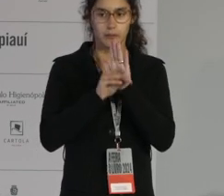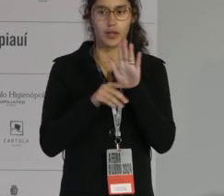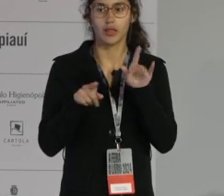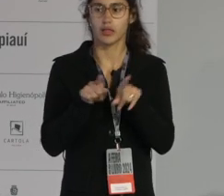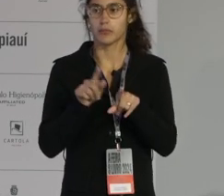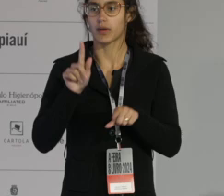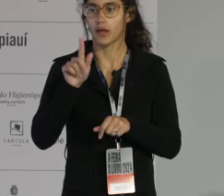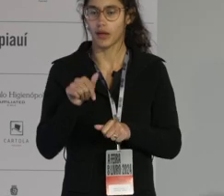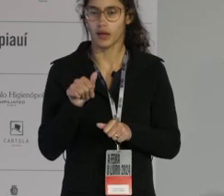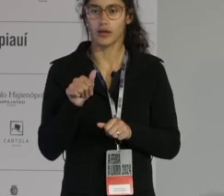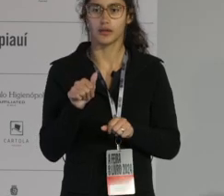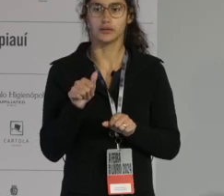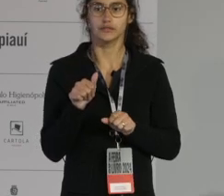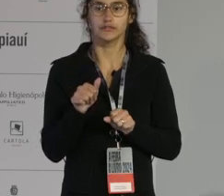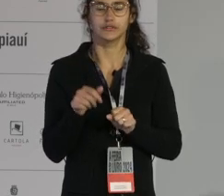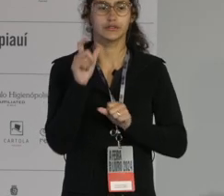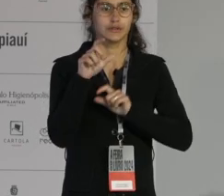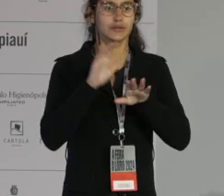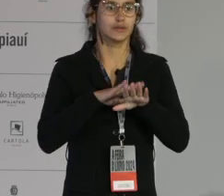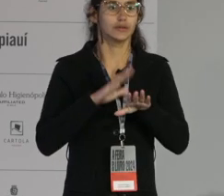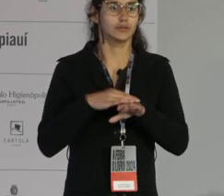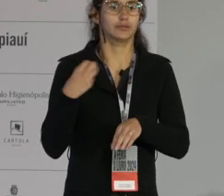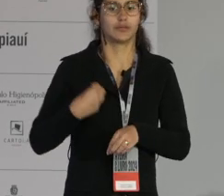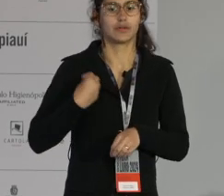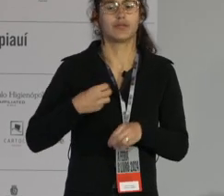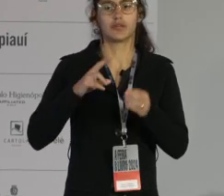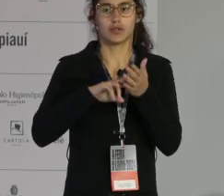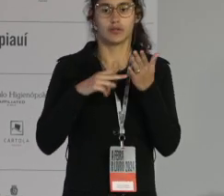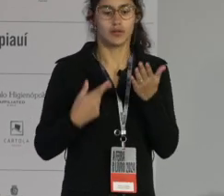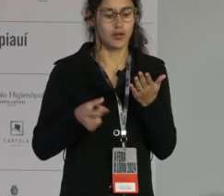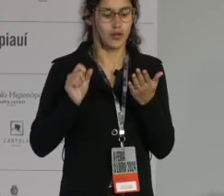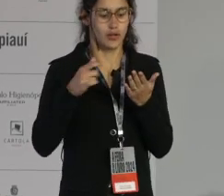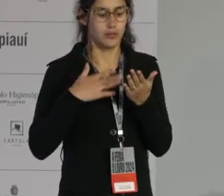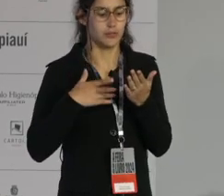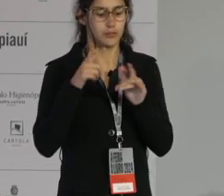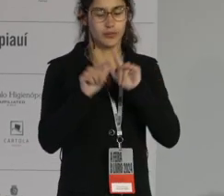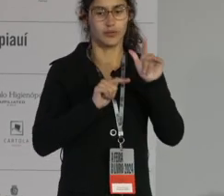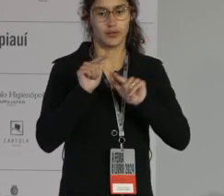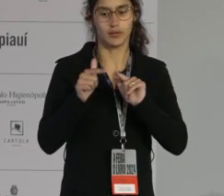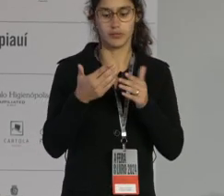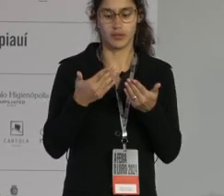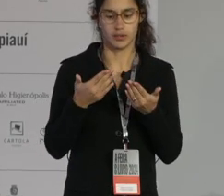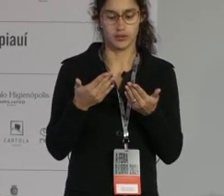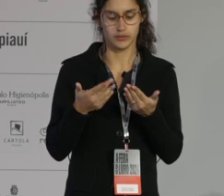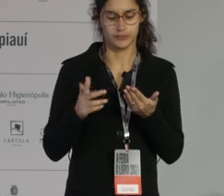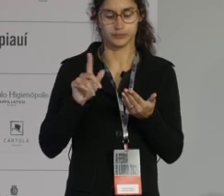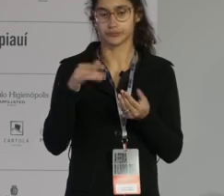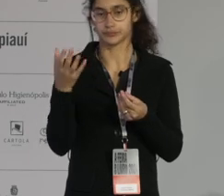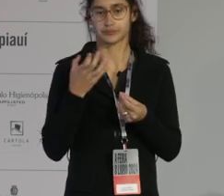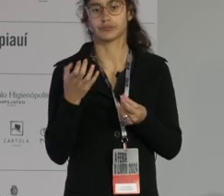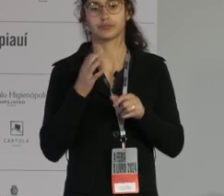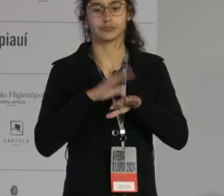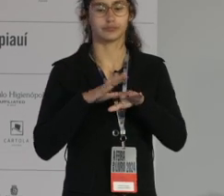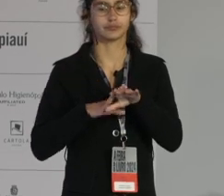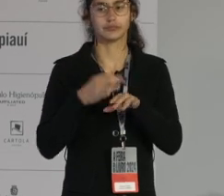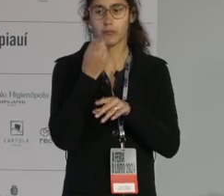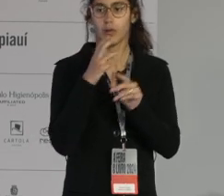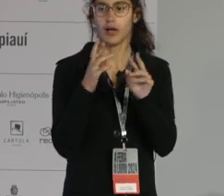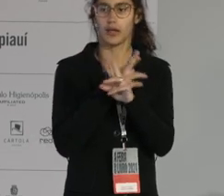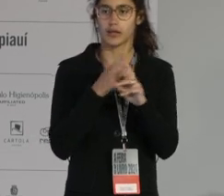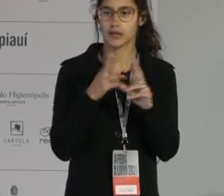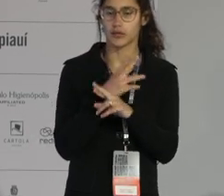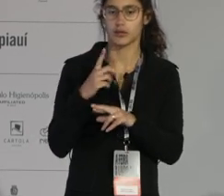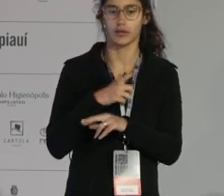seus empregadores, né, porque eu vivo de tradução, então são meus empregadores, e você não quer... É, abalar uma boa relação com